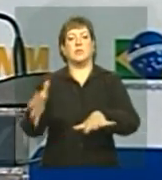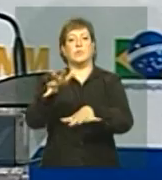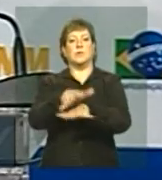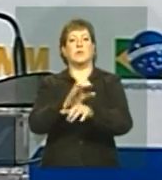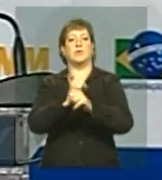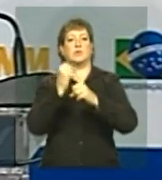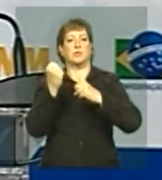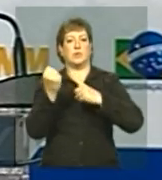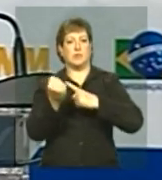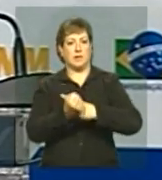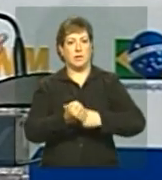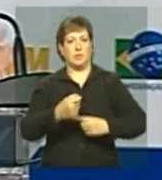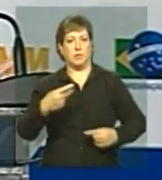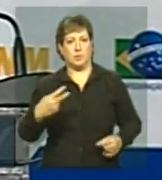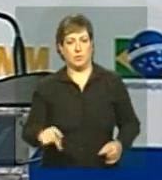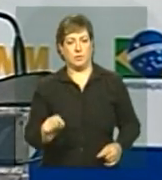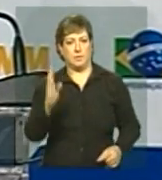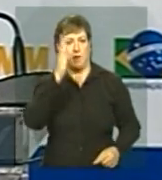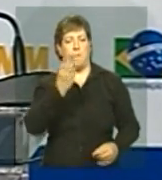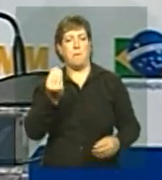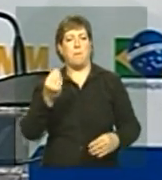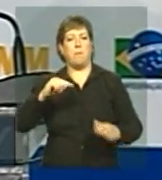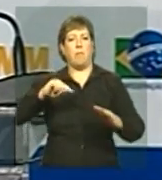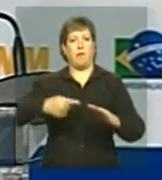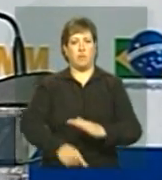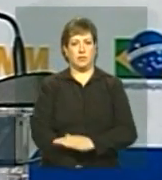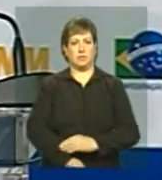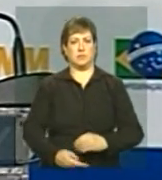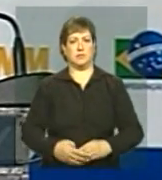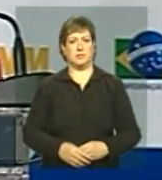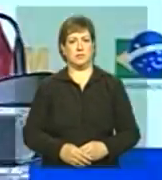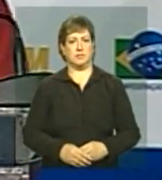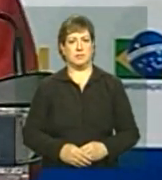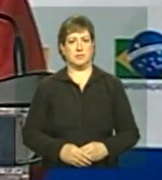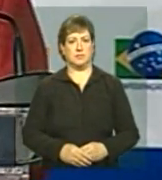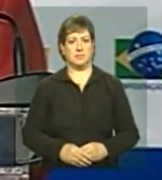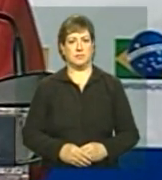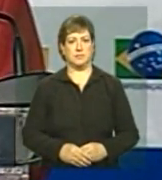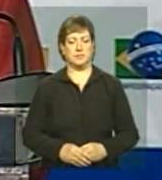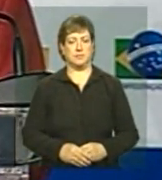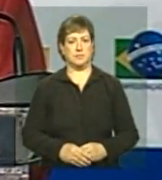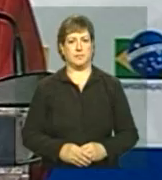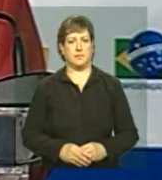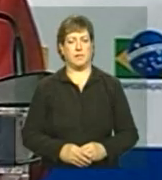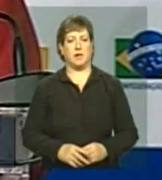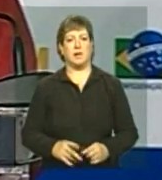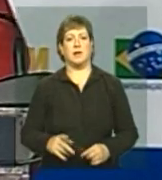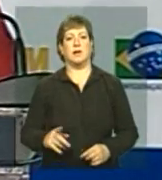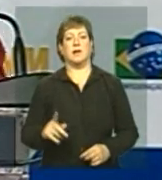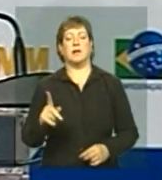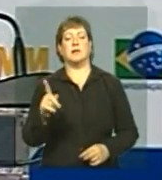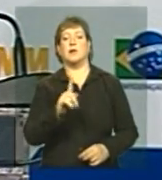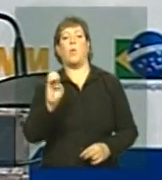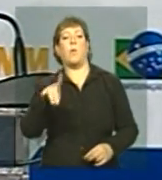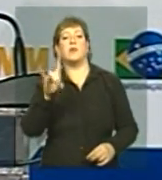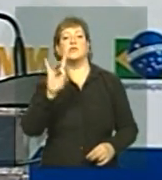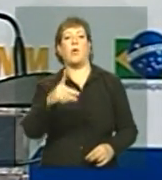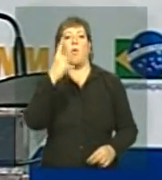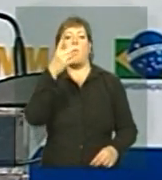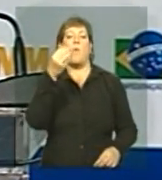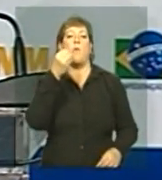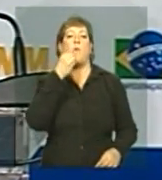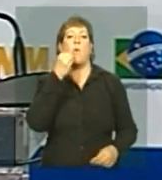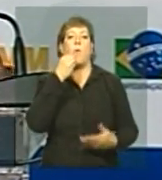maneira muito profunda. Não se trata aí apenas de uma